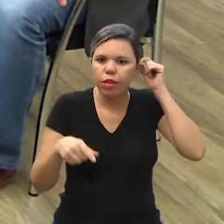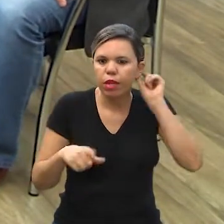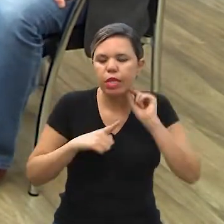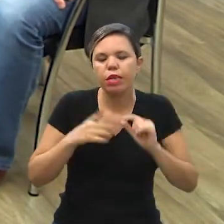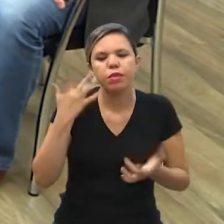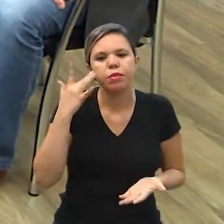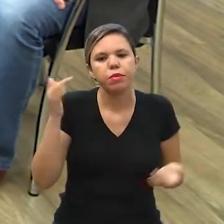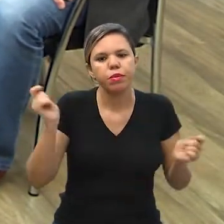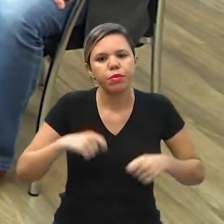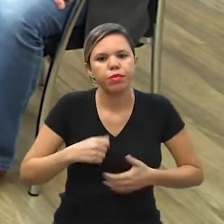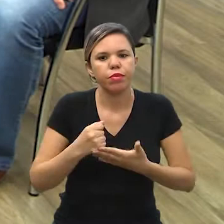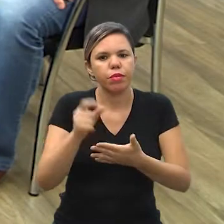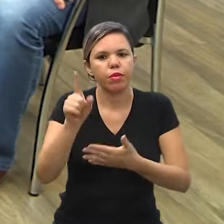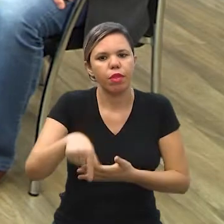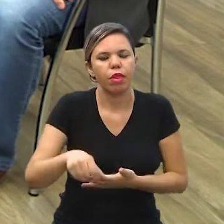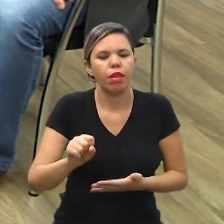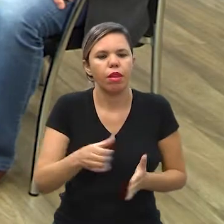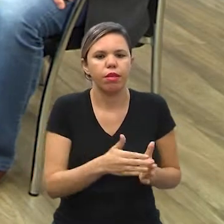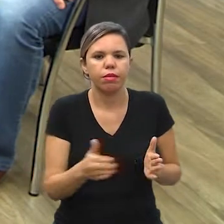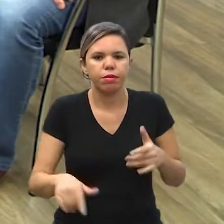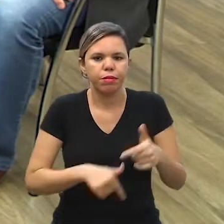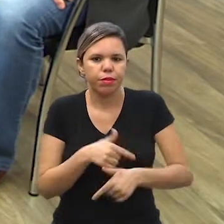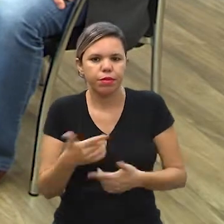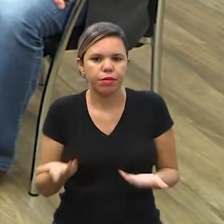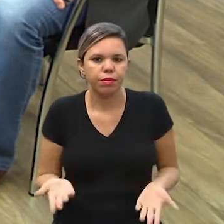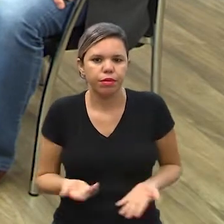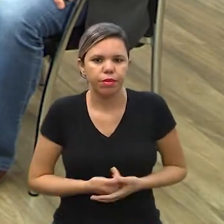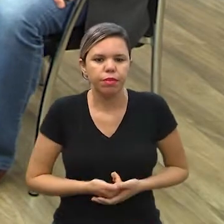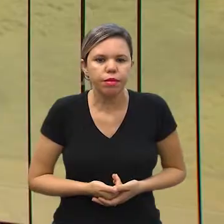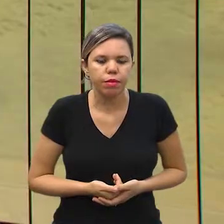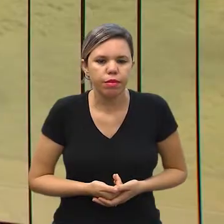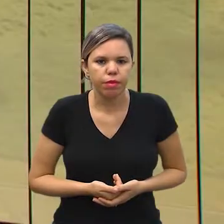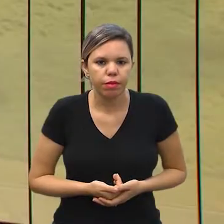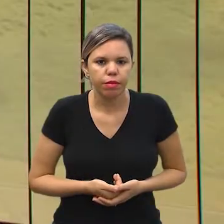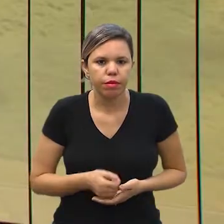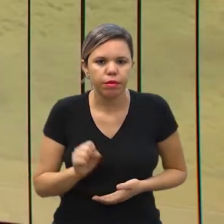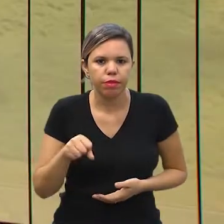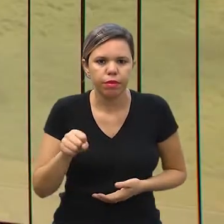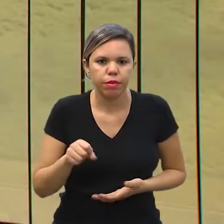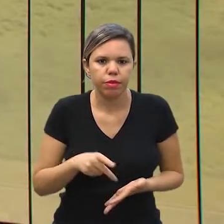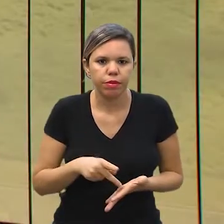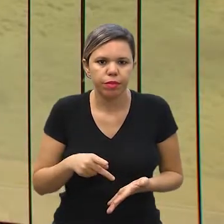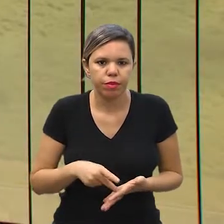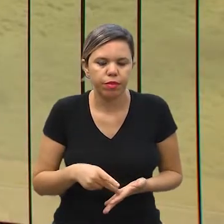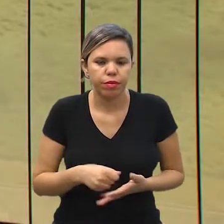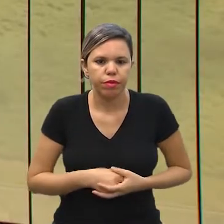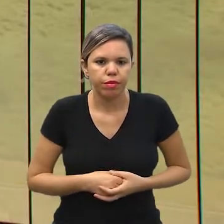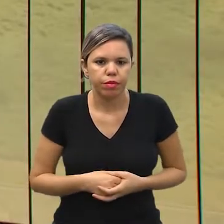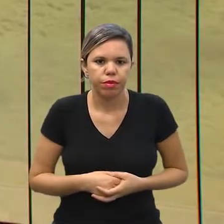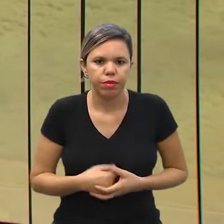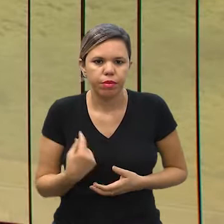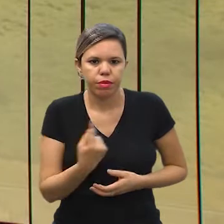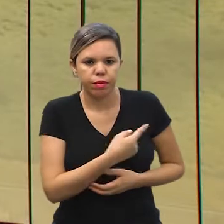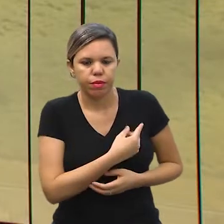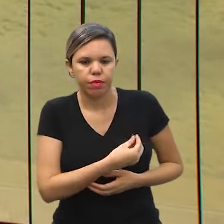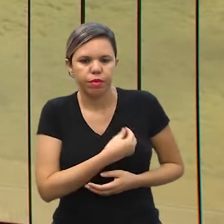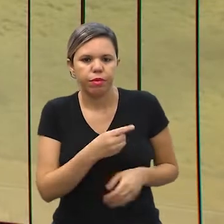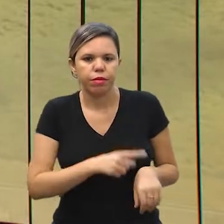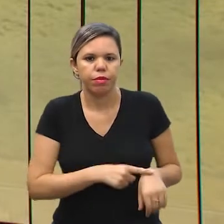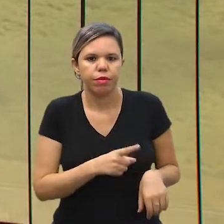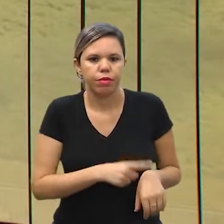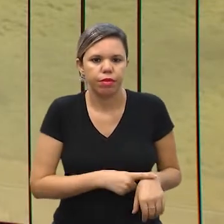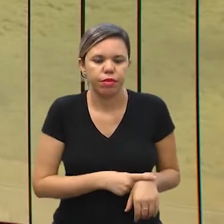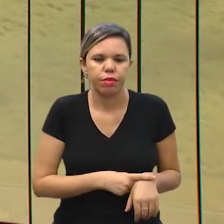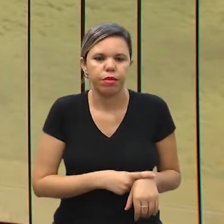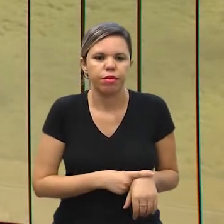experiência Você acha que pode te ajudar nessa legislatura ao Sem dúvida embora nós vivemos